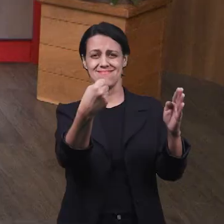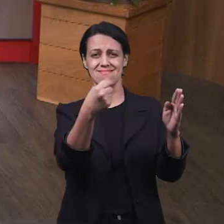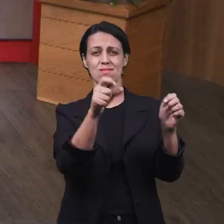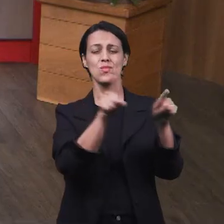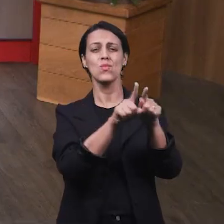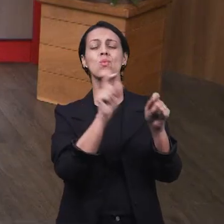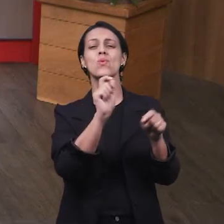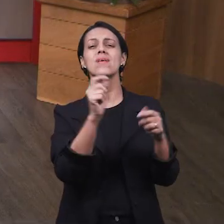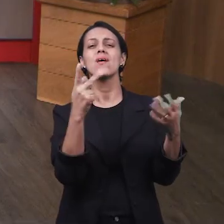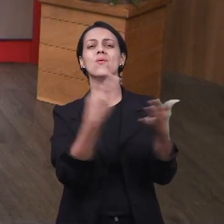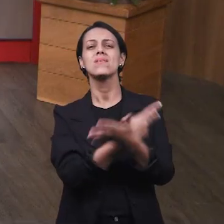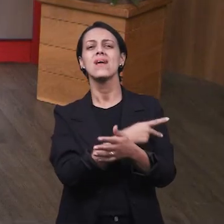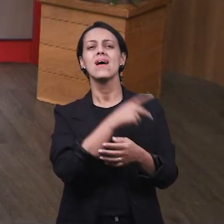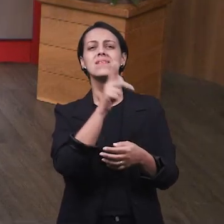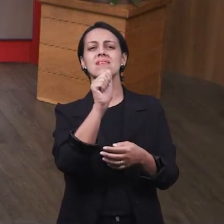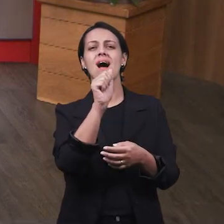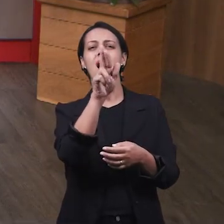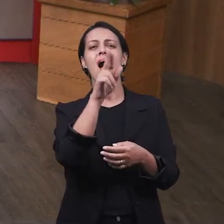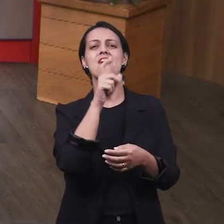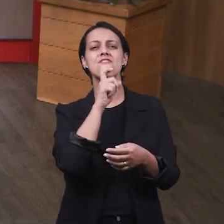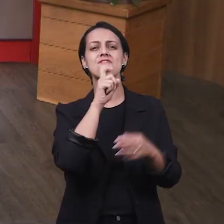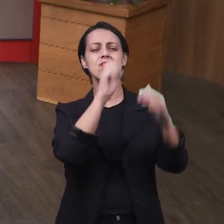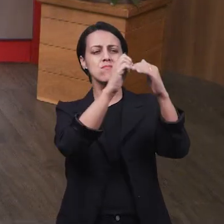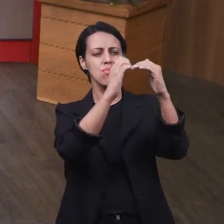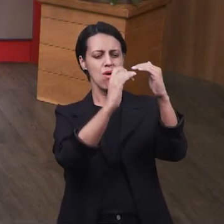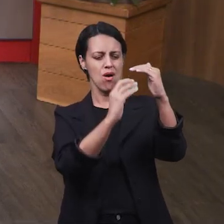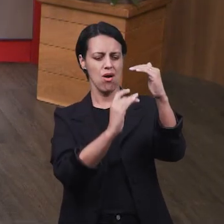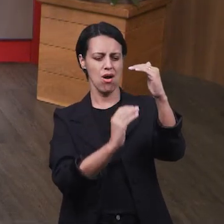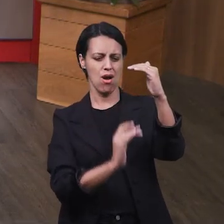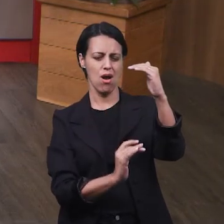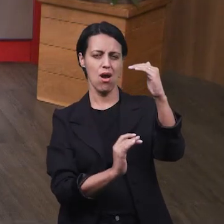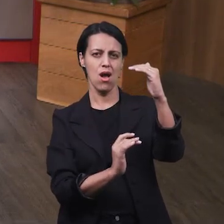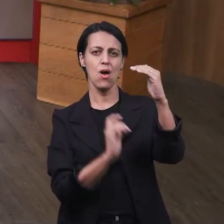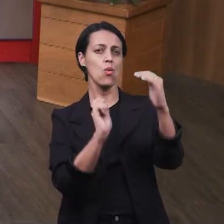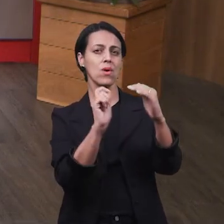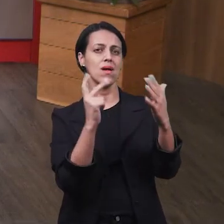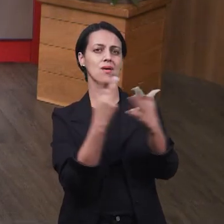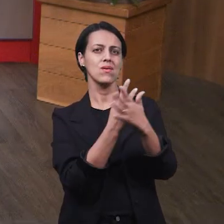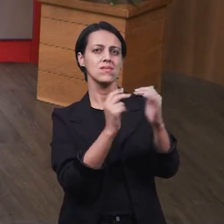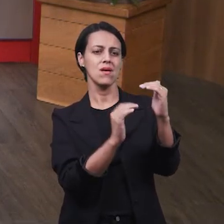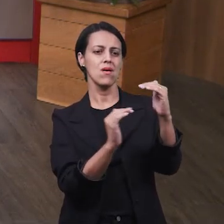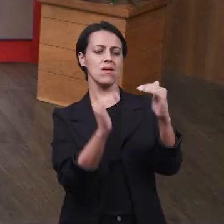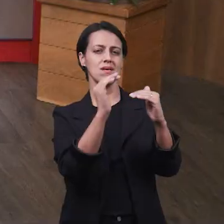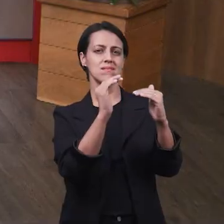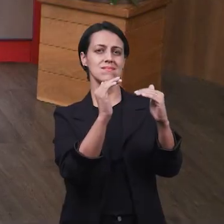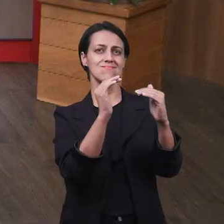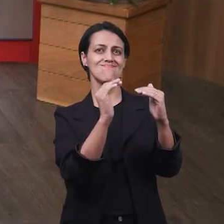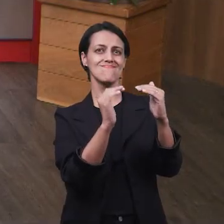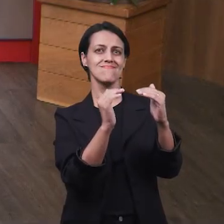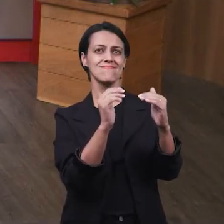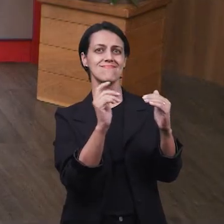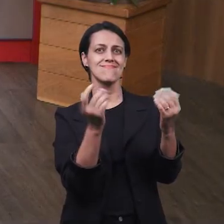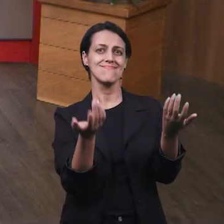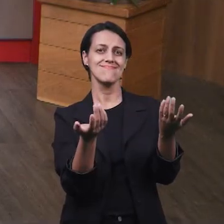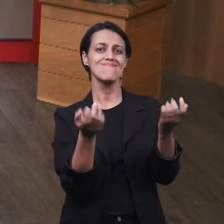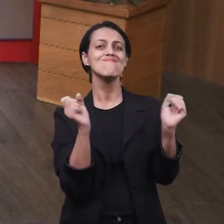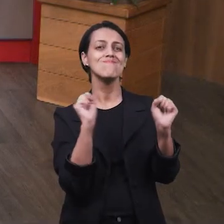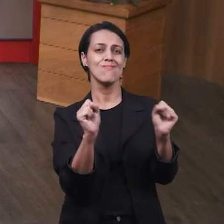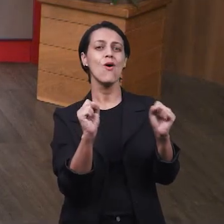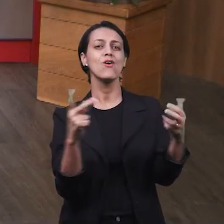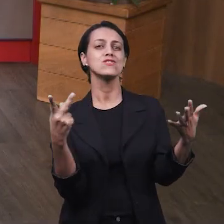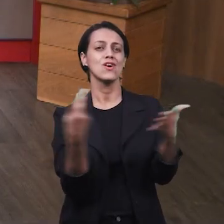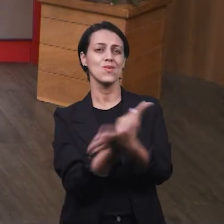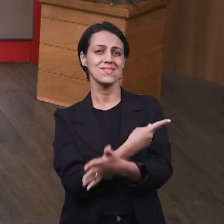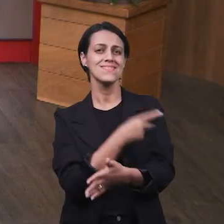para baixo. Isso significa que o que estiver perto da panela ou dessa vasilha quente poderá ter a conservação